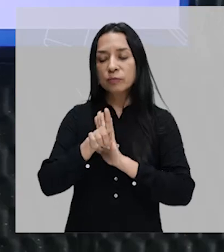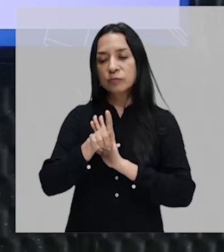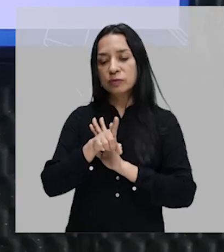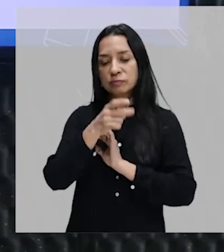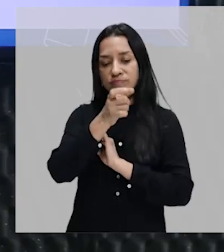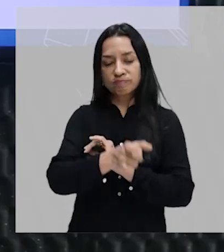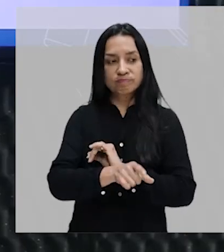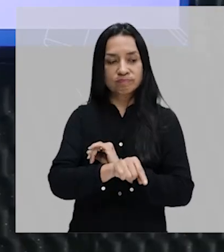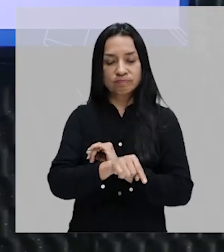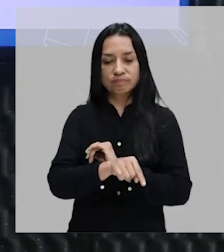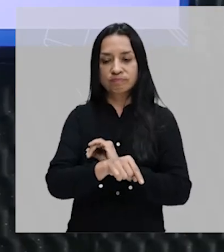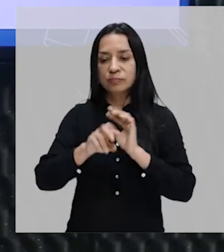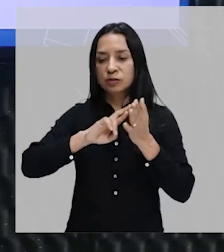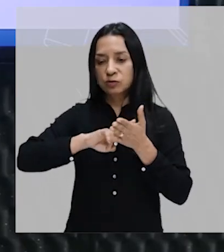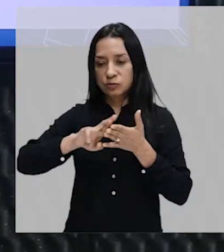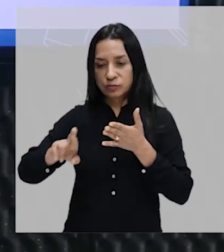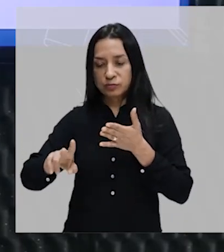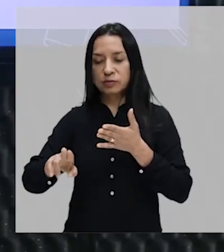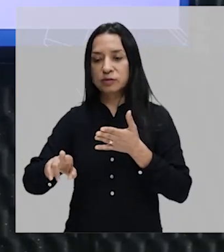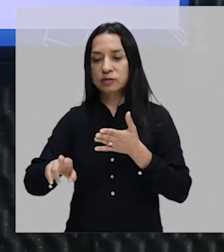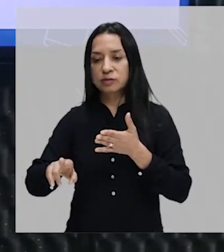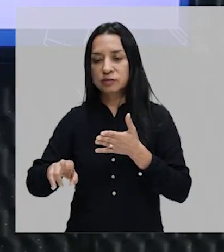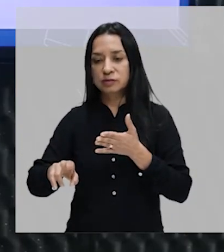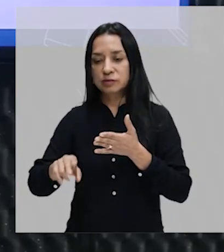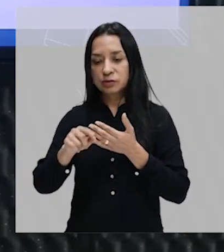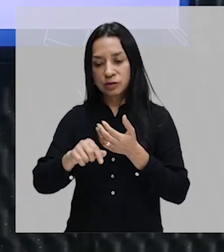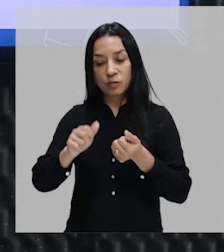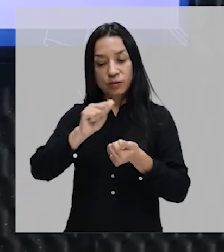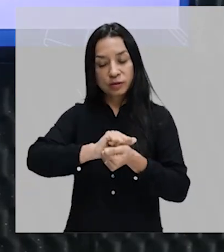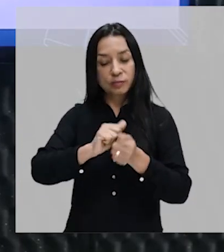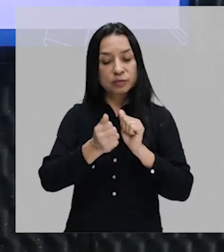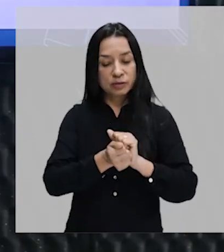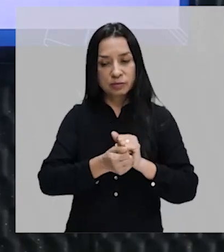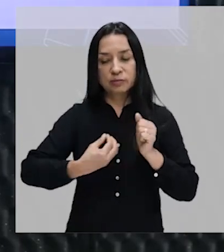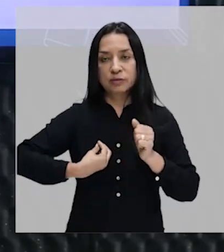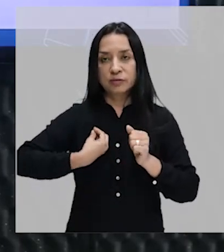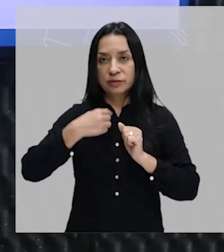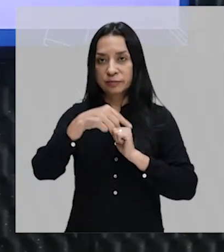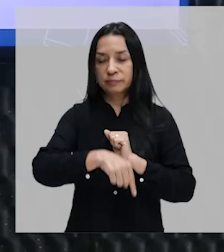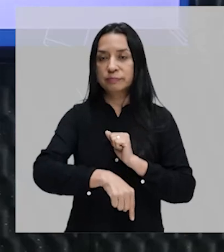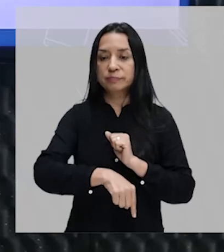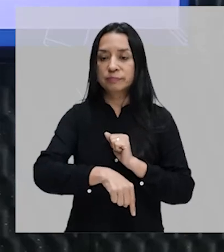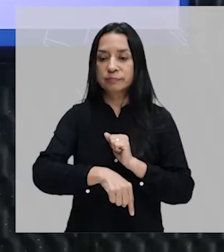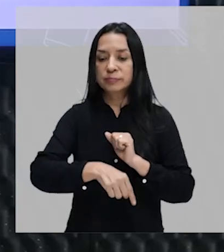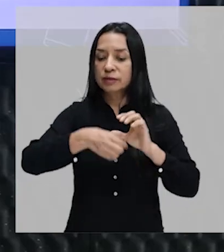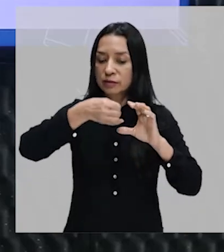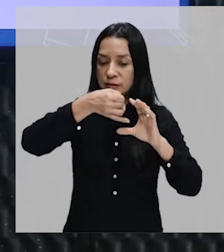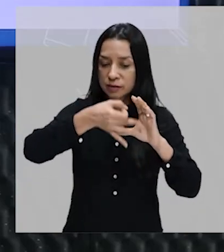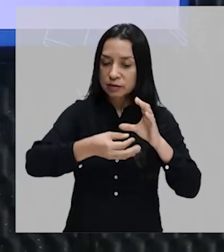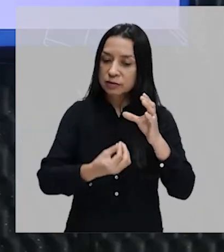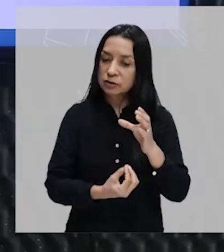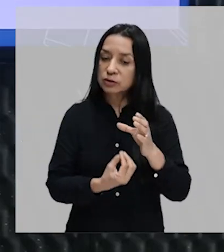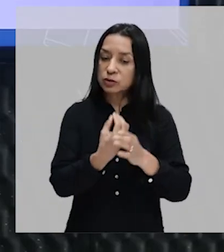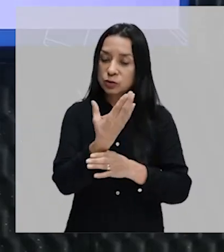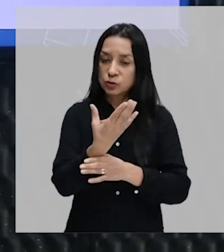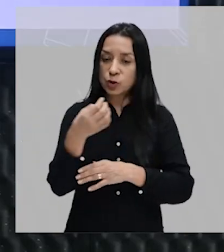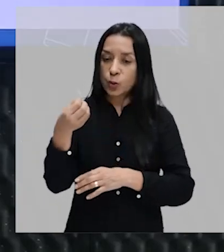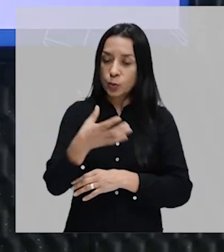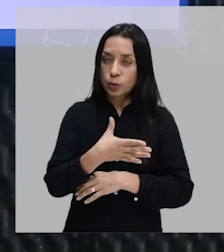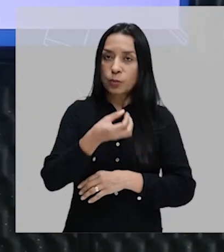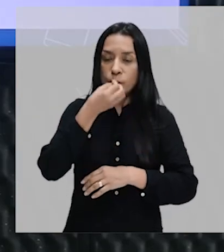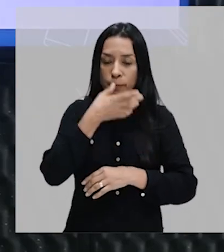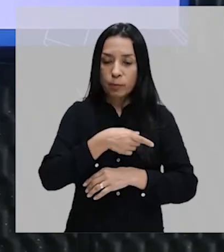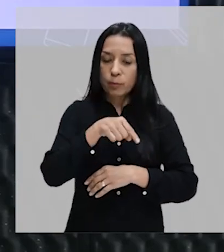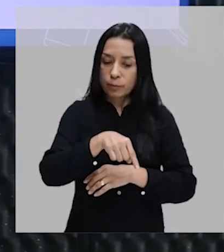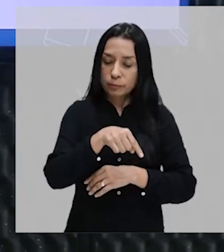esses indivíduos que são diferentes, eles estão adaptados para viver naquele local? Essa característica que surgiu, ela é boa